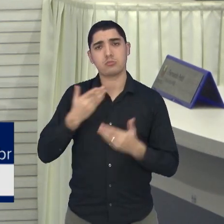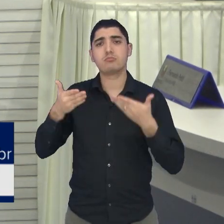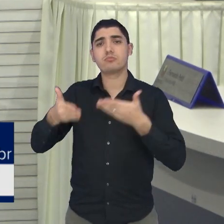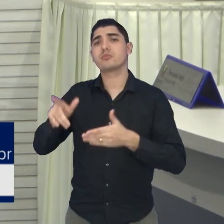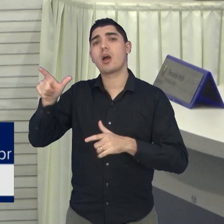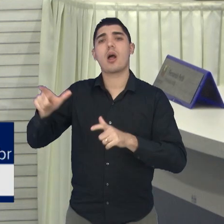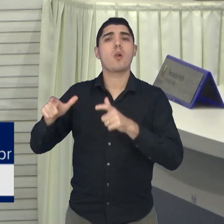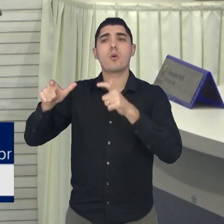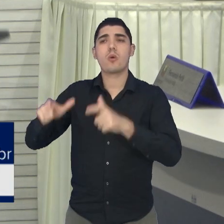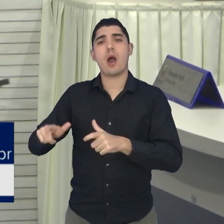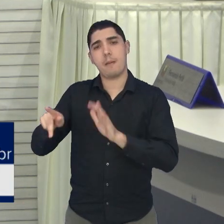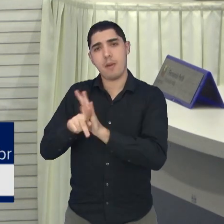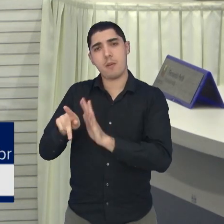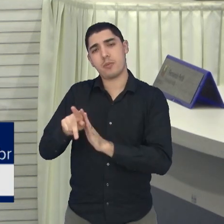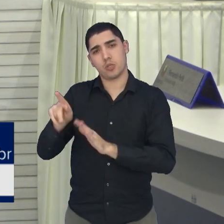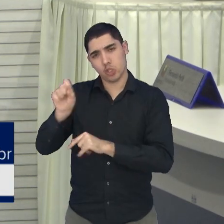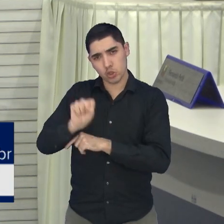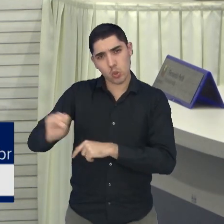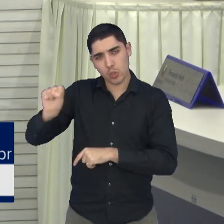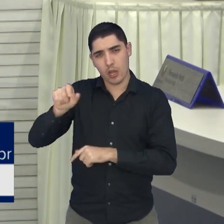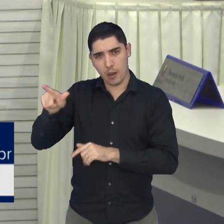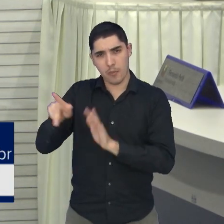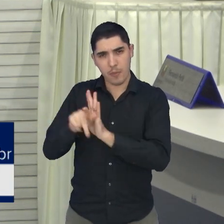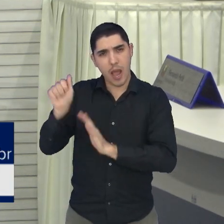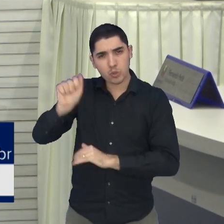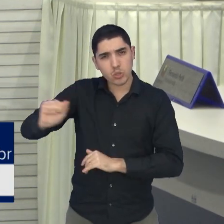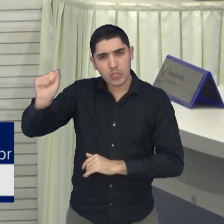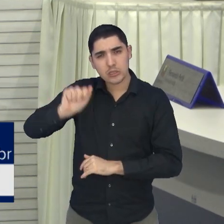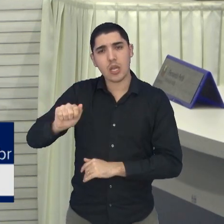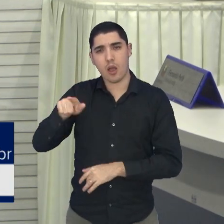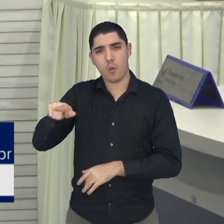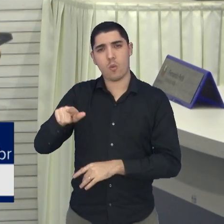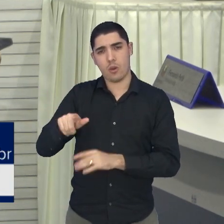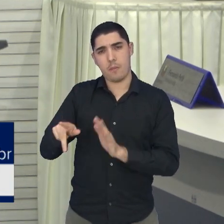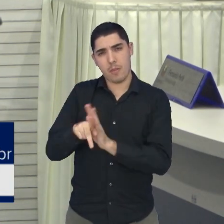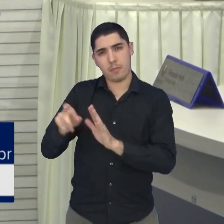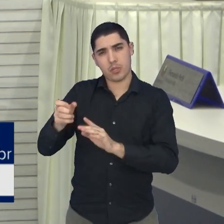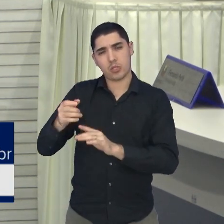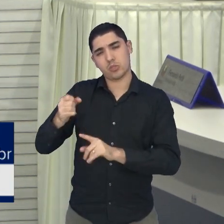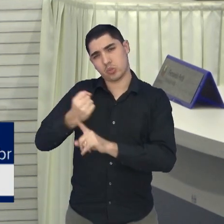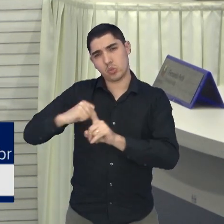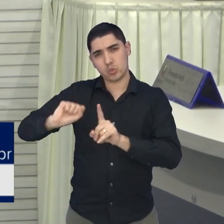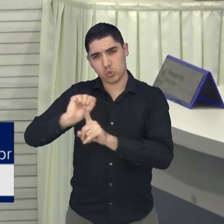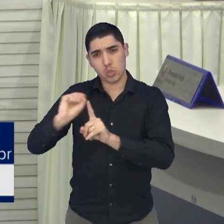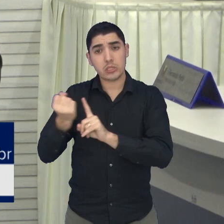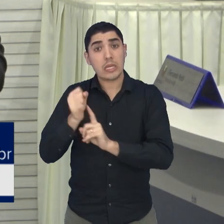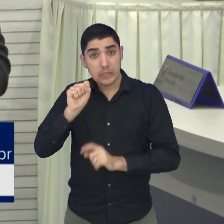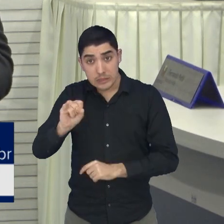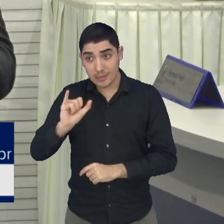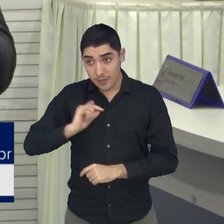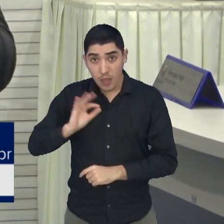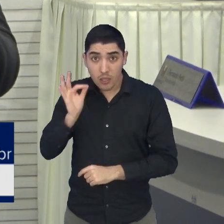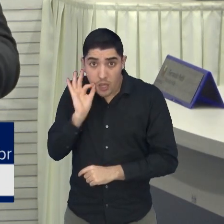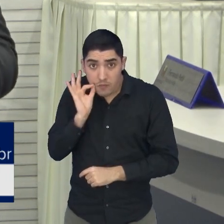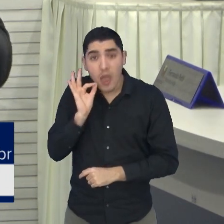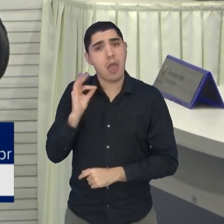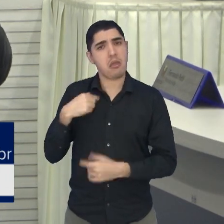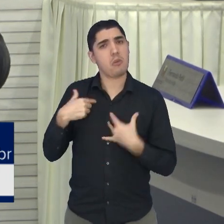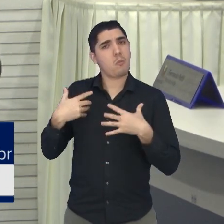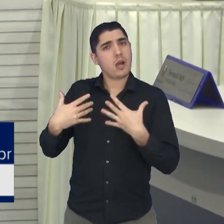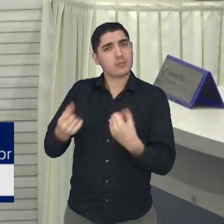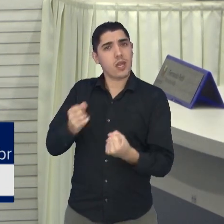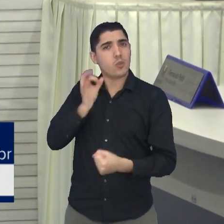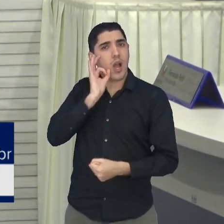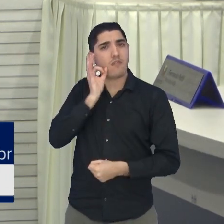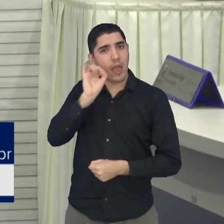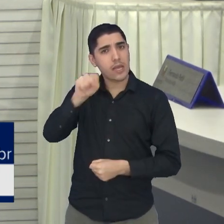para fiscalizar, para fazer o papel do vereador, né? E também, se tiver o cafezinho lá, nós iremos tomar como em todos